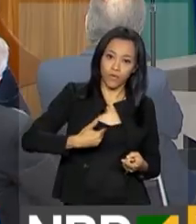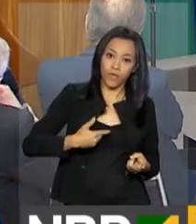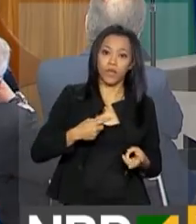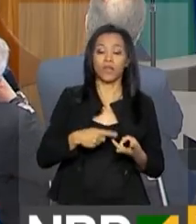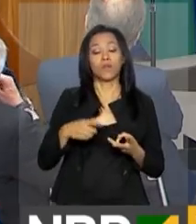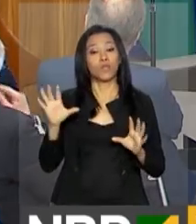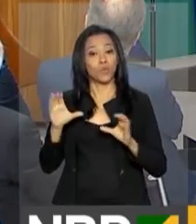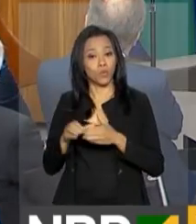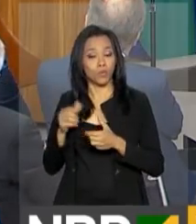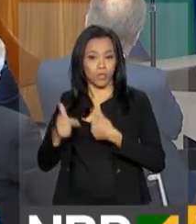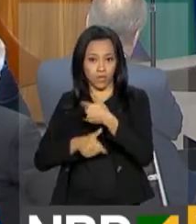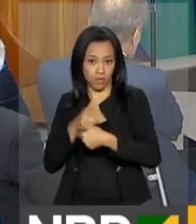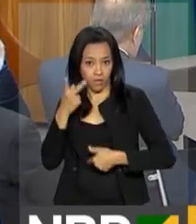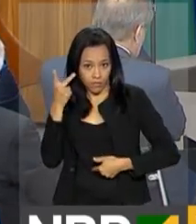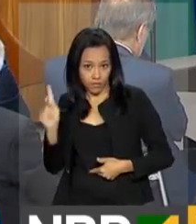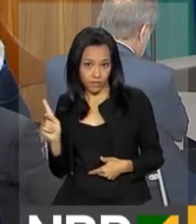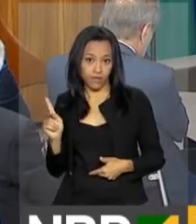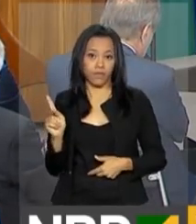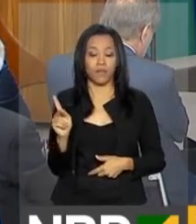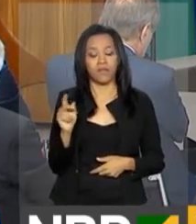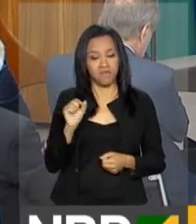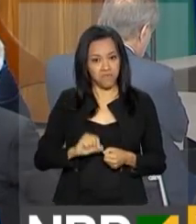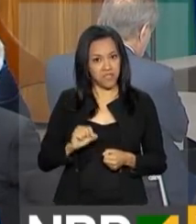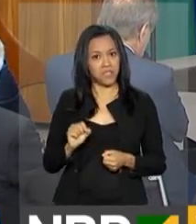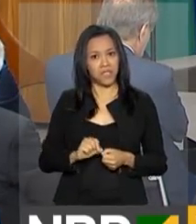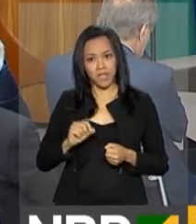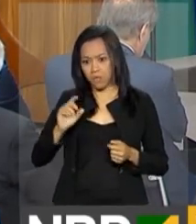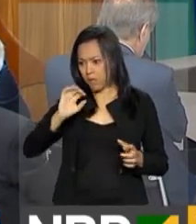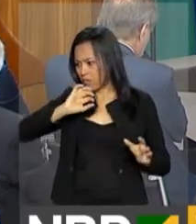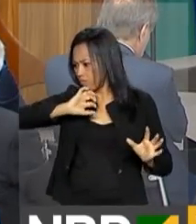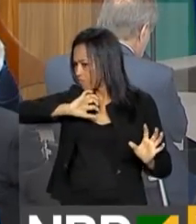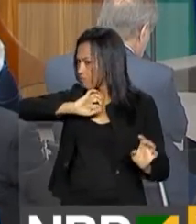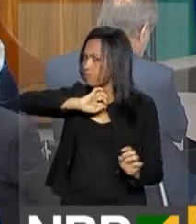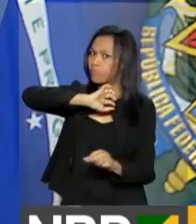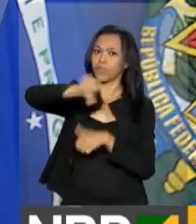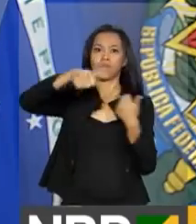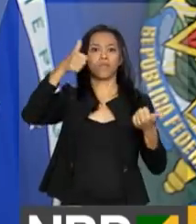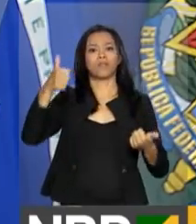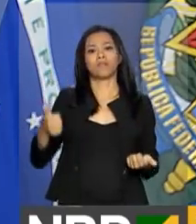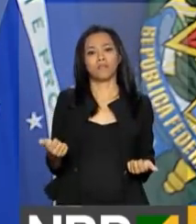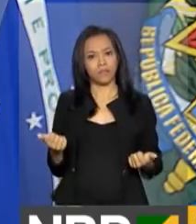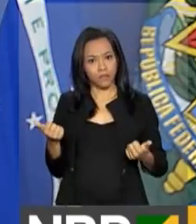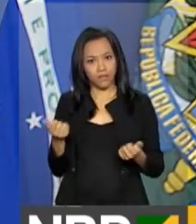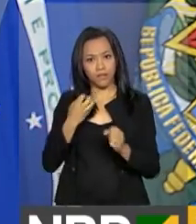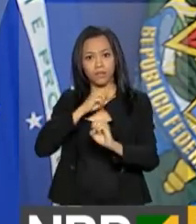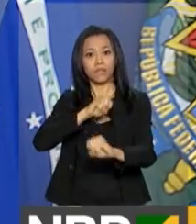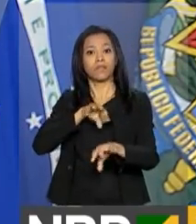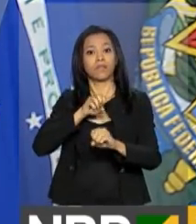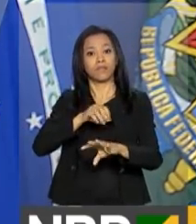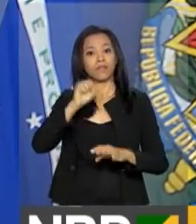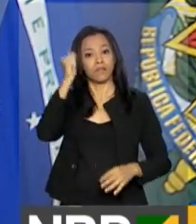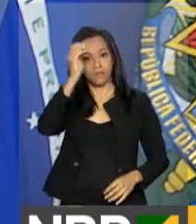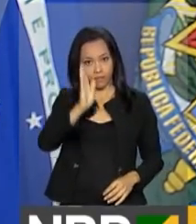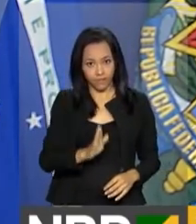fizeram digamos assim uma verdadeira revolução silenciosa na educação brasileira